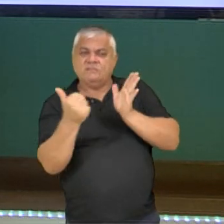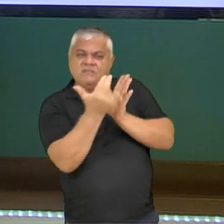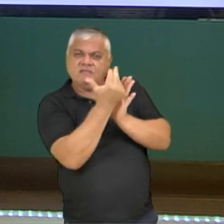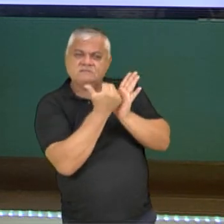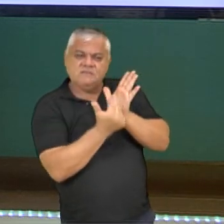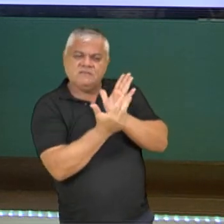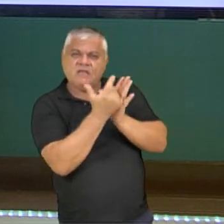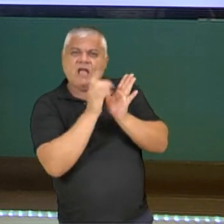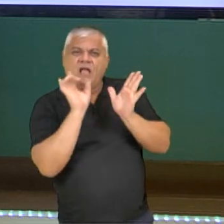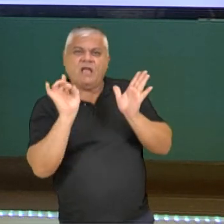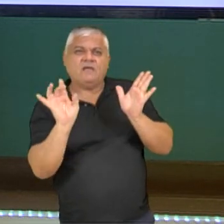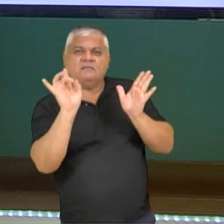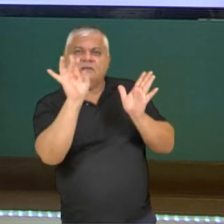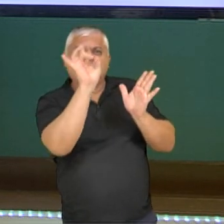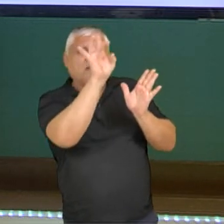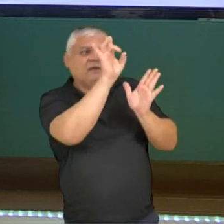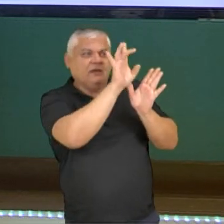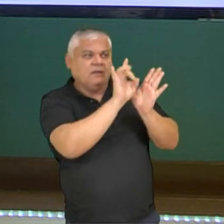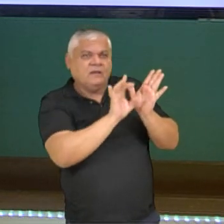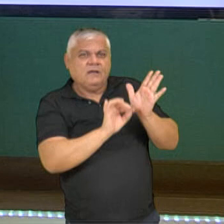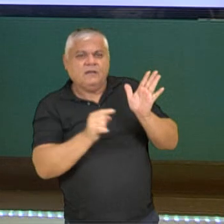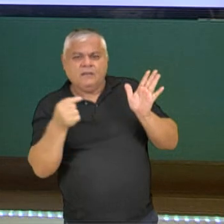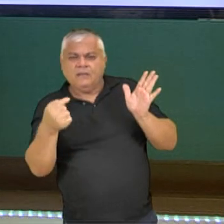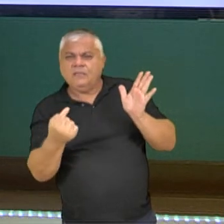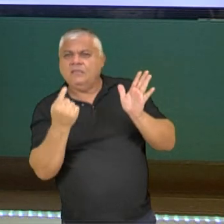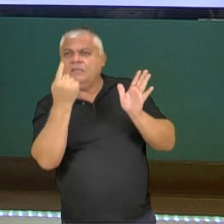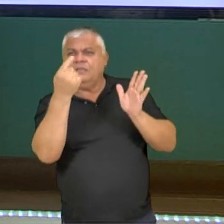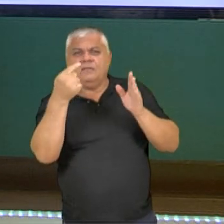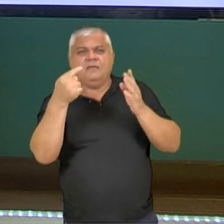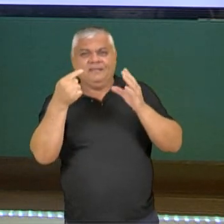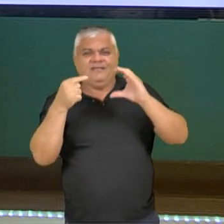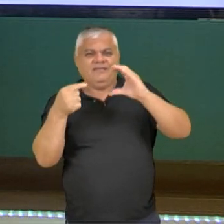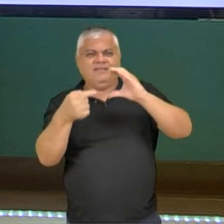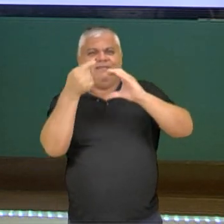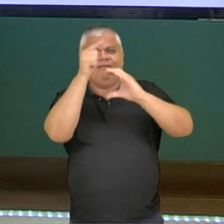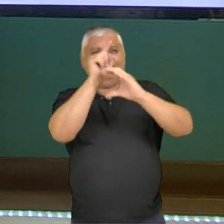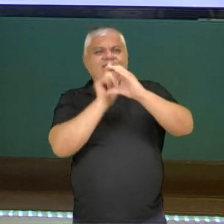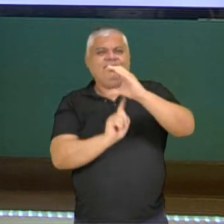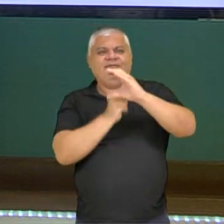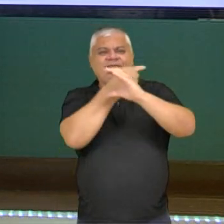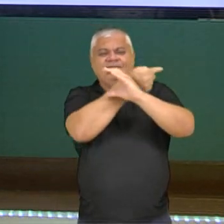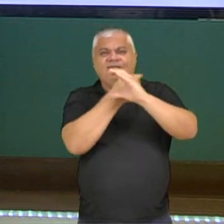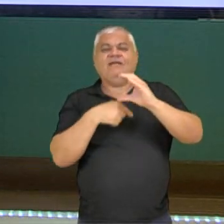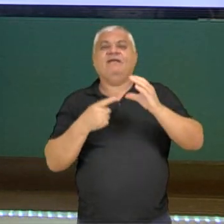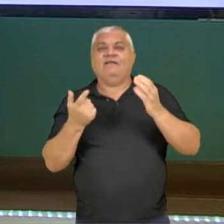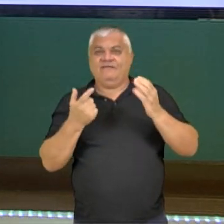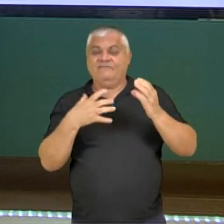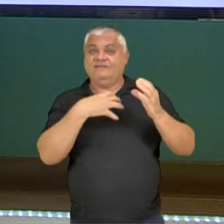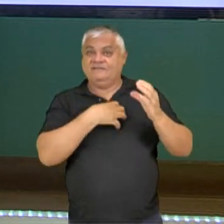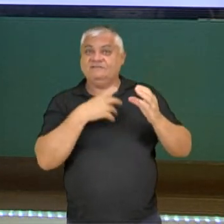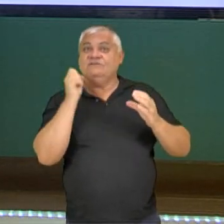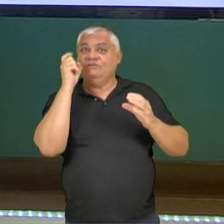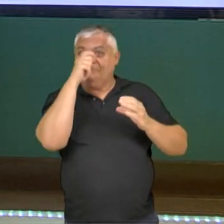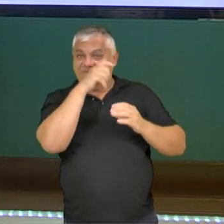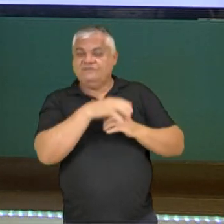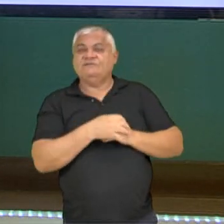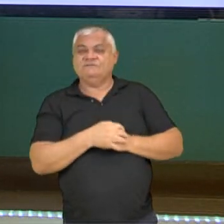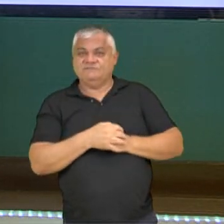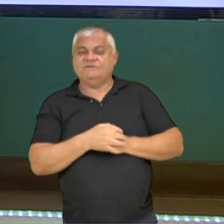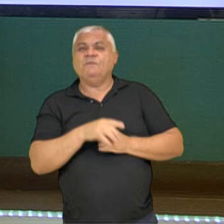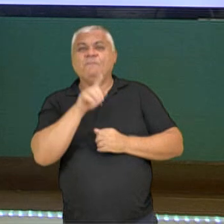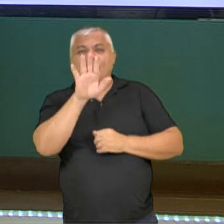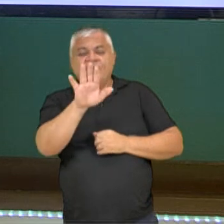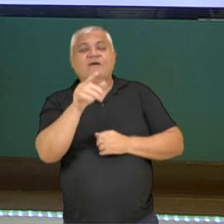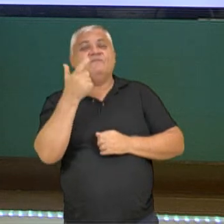átomo por átomo, ligação por ligação e a sua distribuição ali no plano da folha. Você